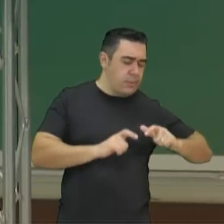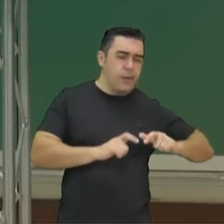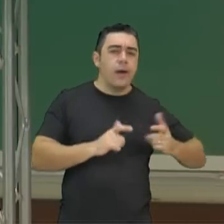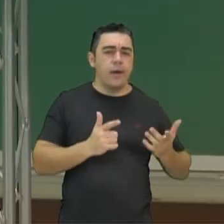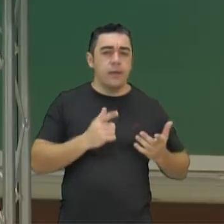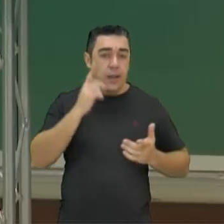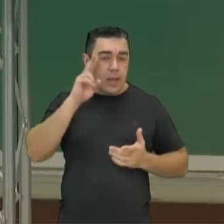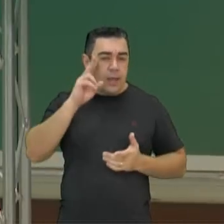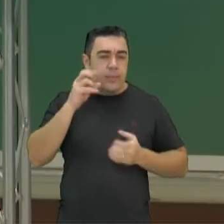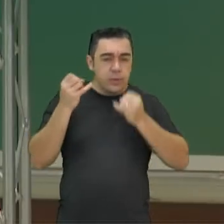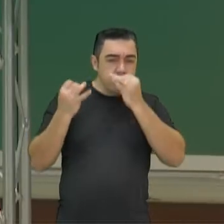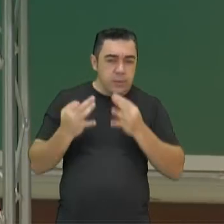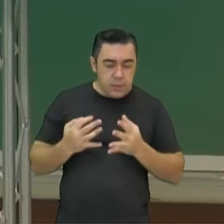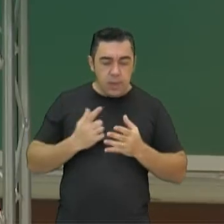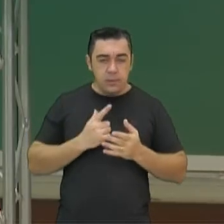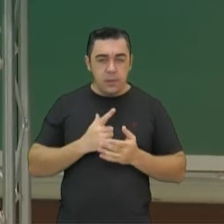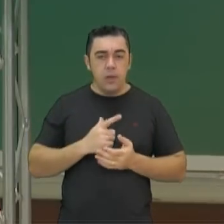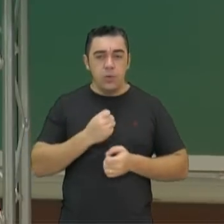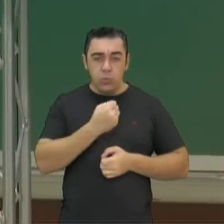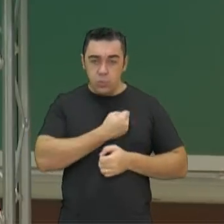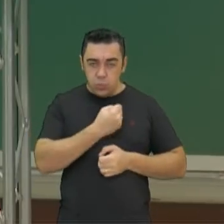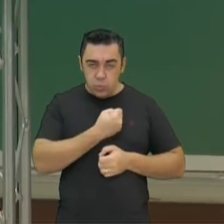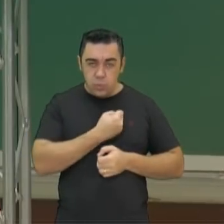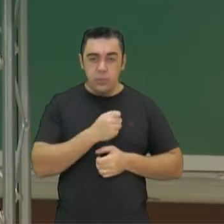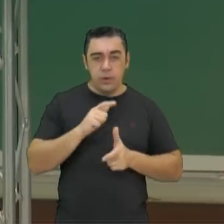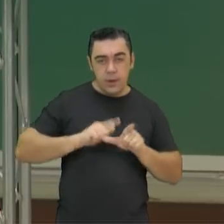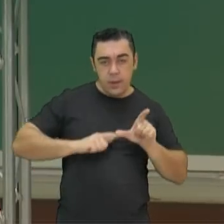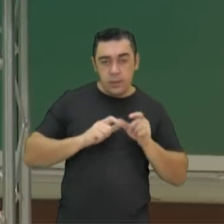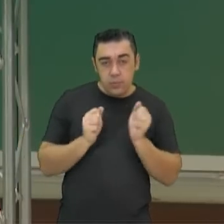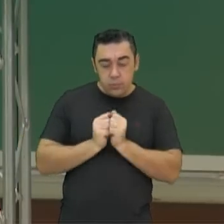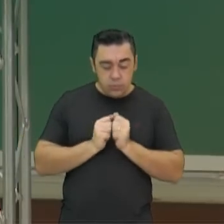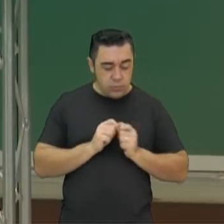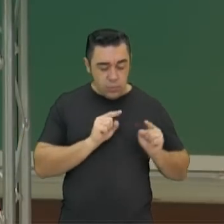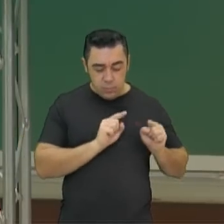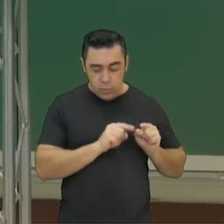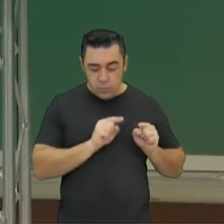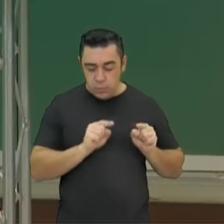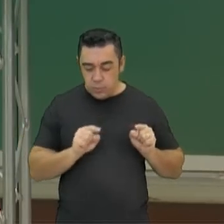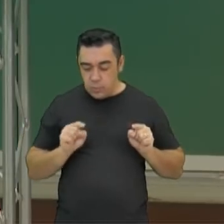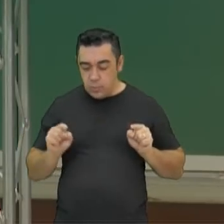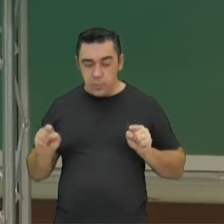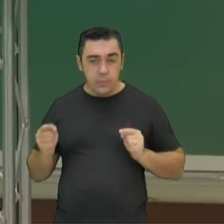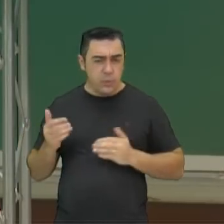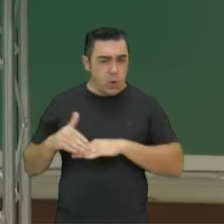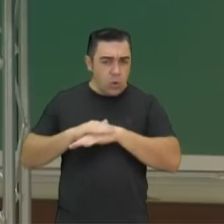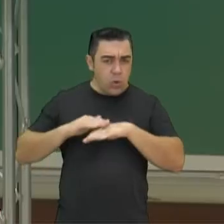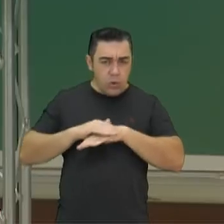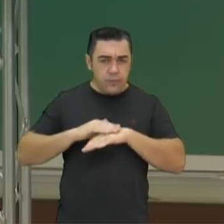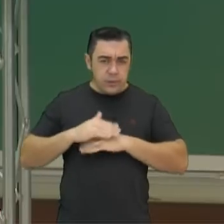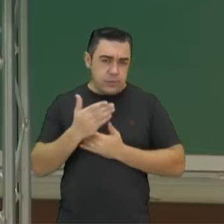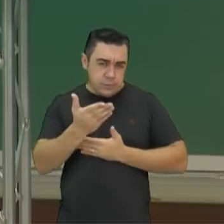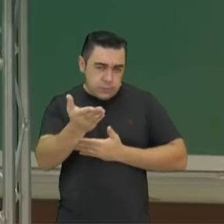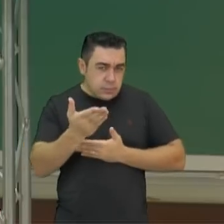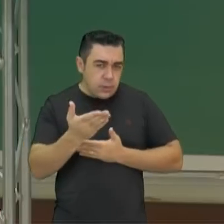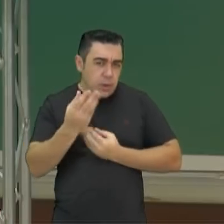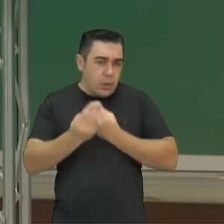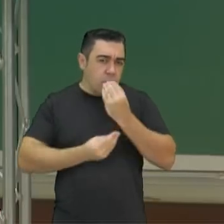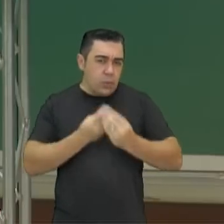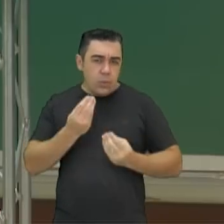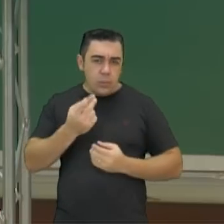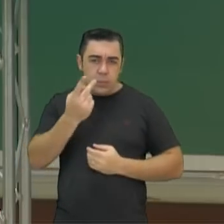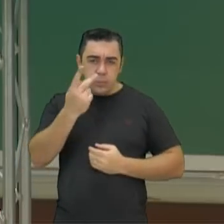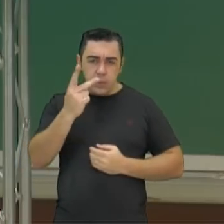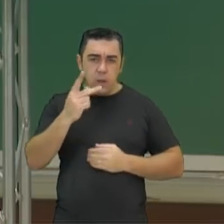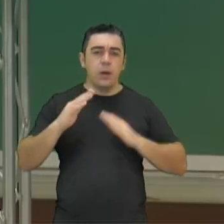elas numeradas, com a letra e com o número. Então não tinha erro. A gente até conversou sobre o endereço da nossa casa, que primeiro vem o